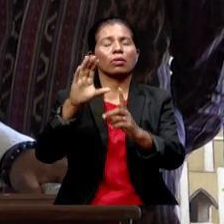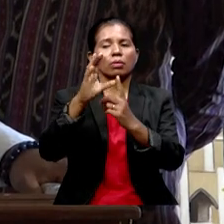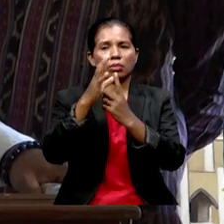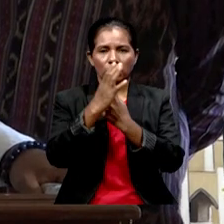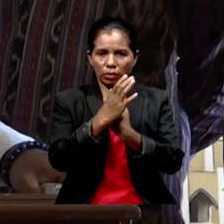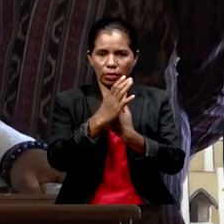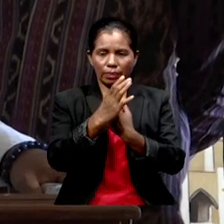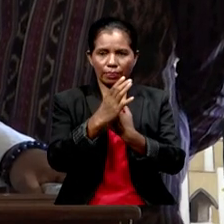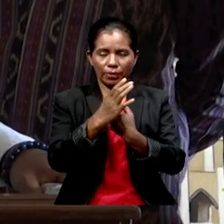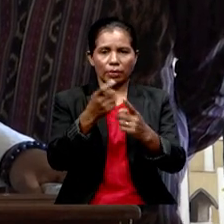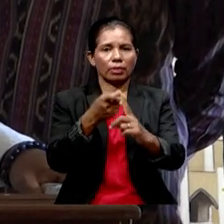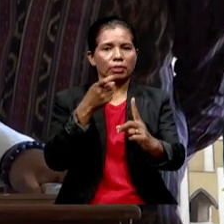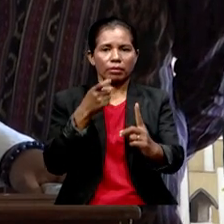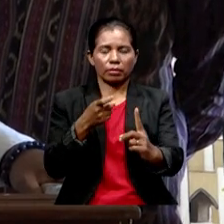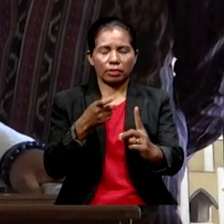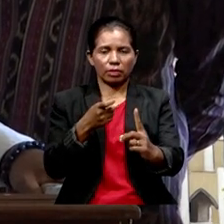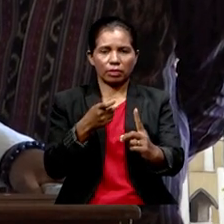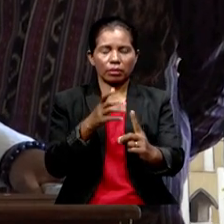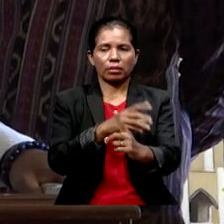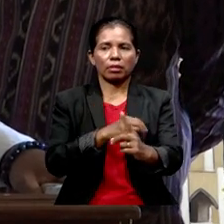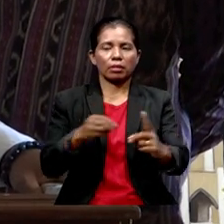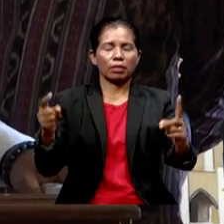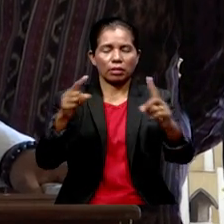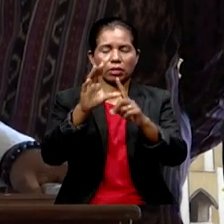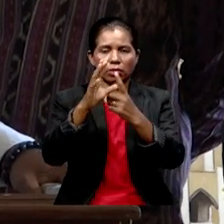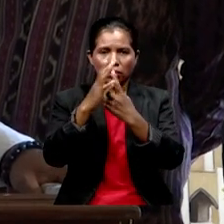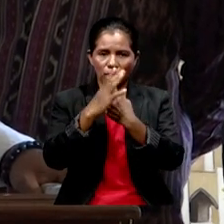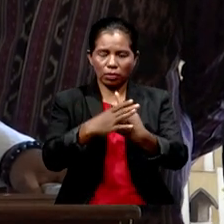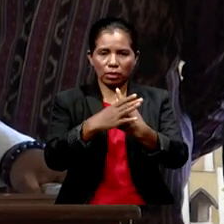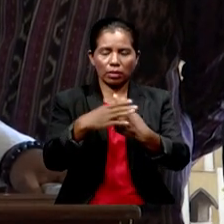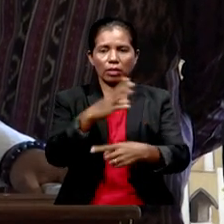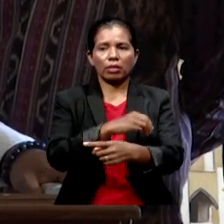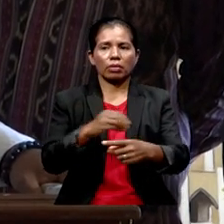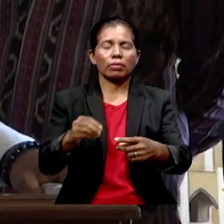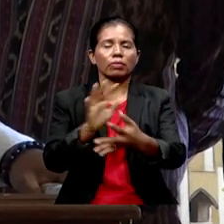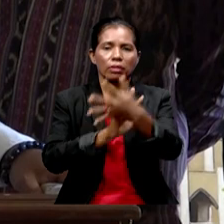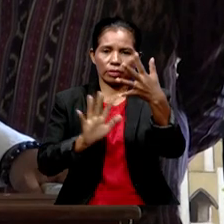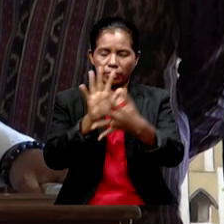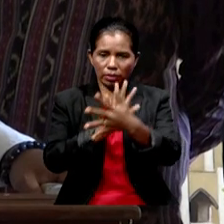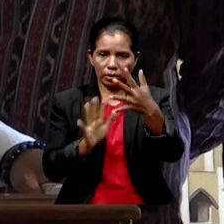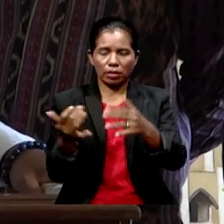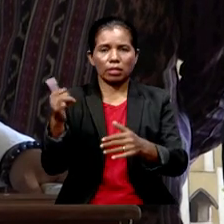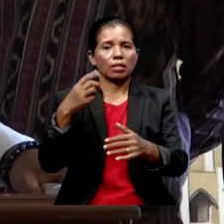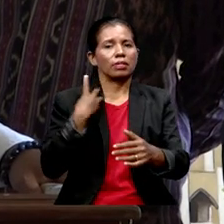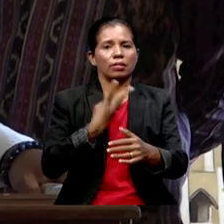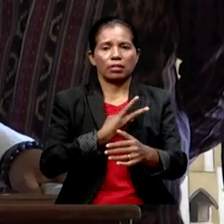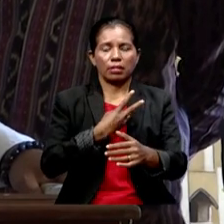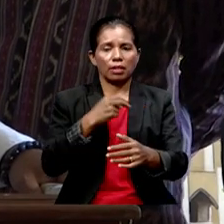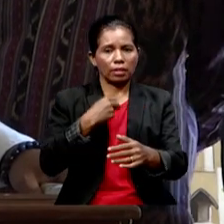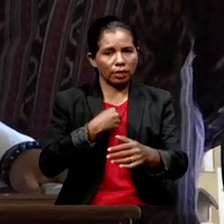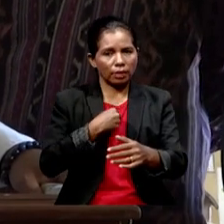Cultura husi kedan barlakia, cultura barlaki, cultura festa, Siren Beki Tanian,